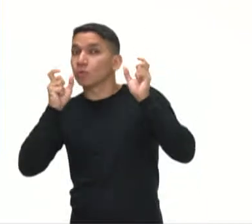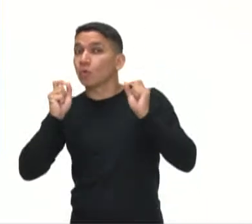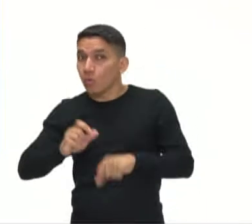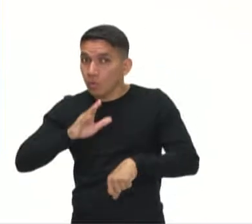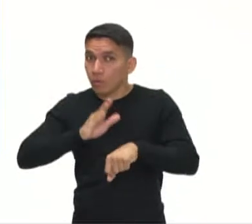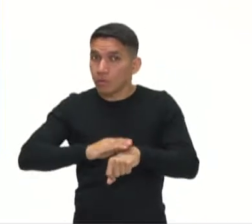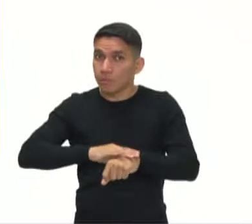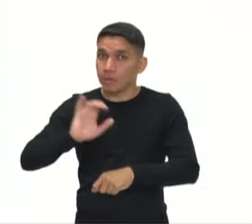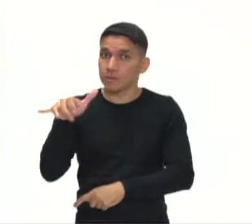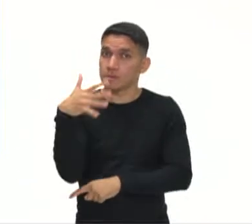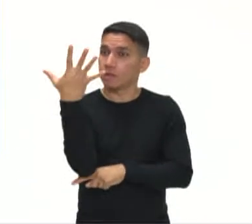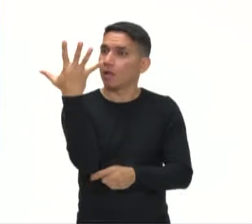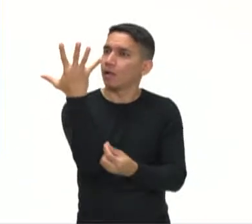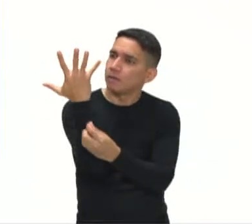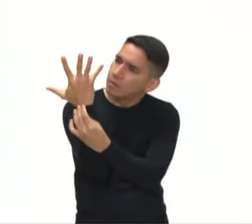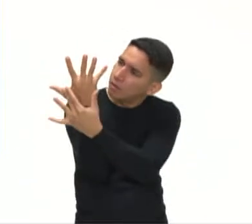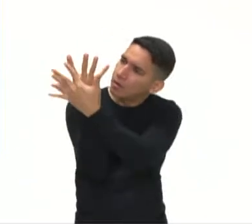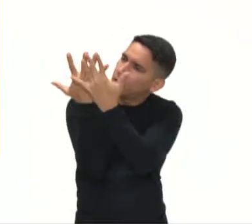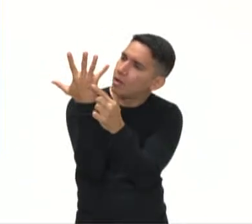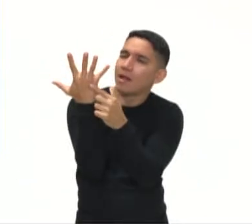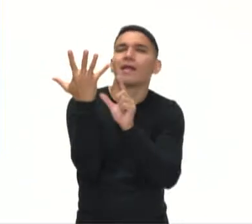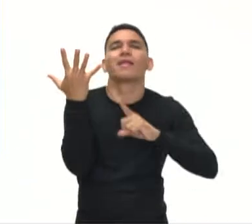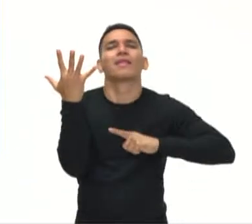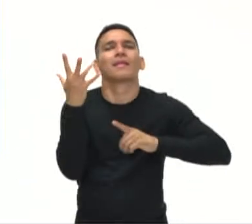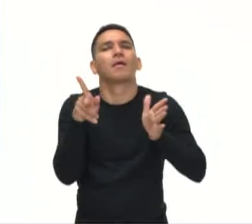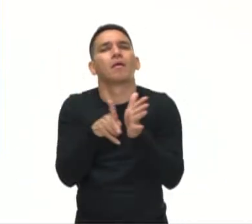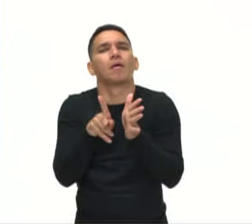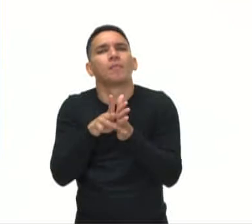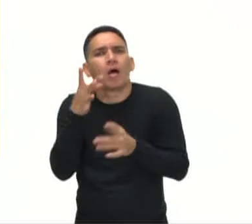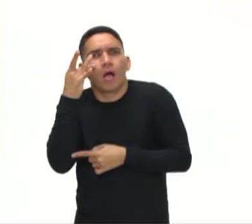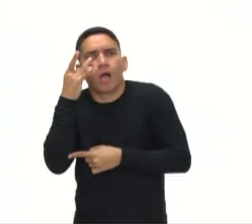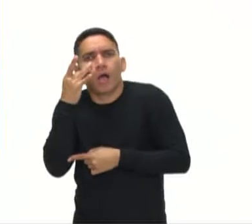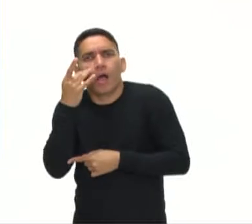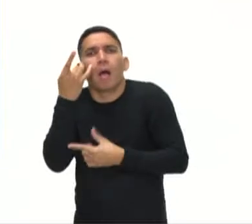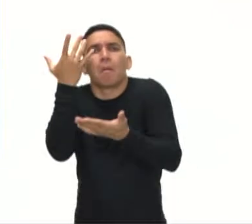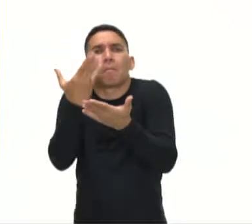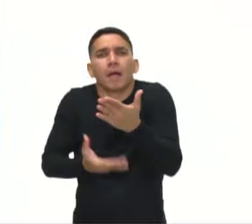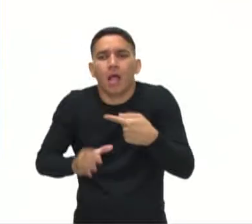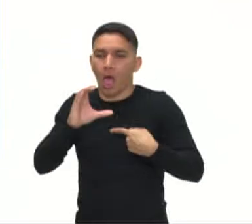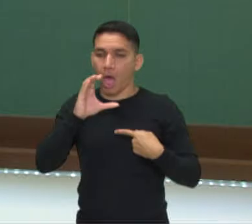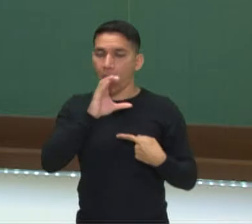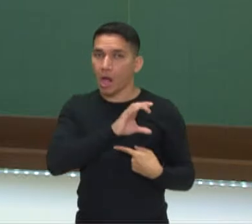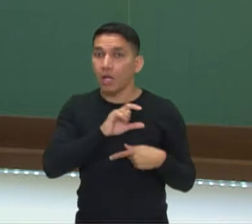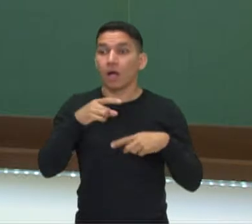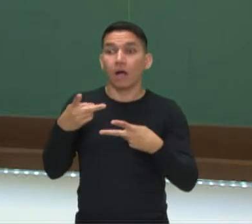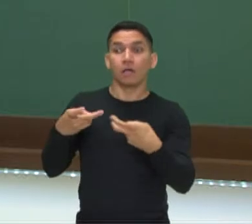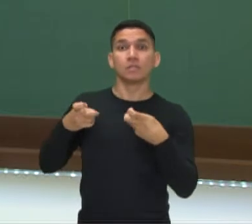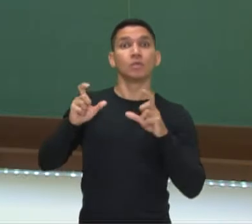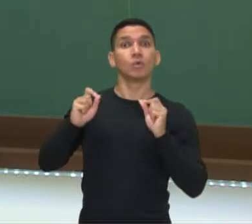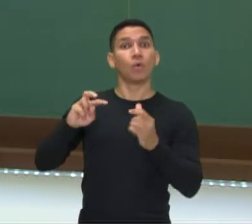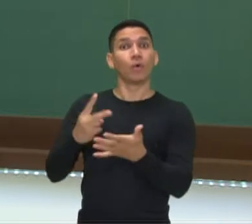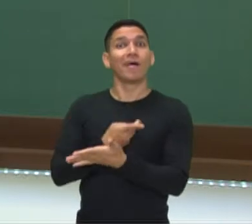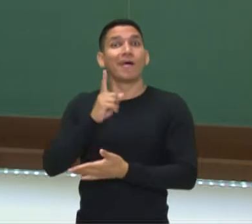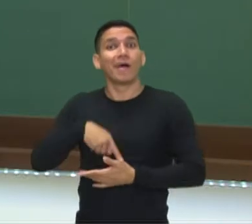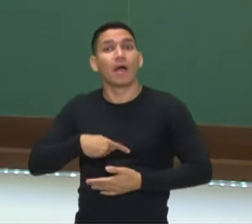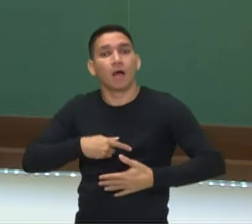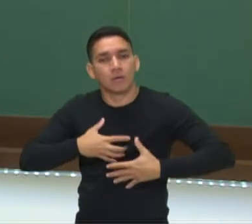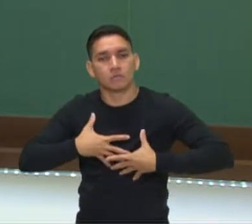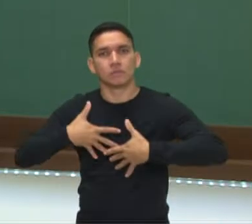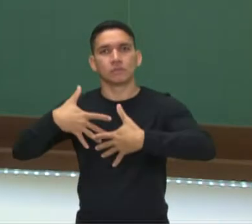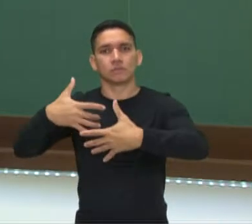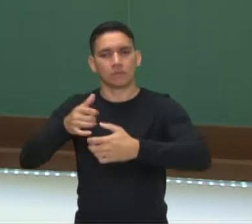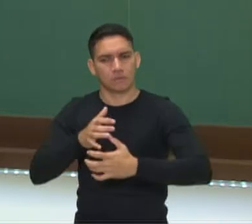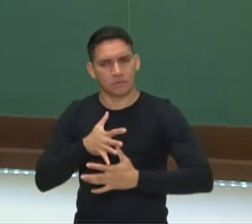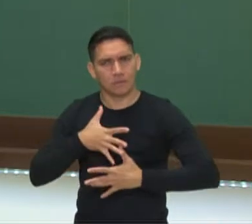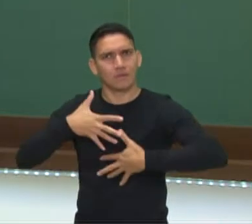nas folhas ocorre então um fenômeno físico, que é a perda de calor. As folhas elas fazem um processo de